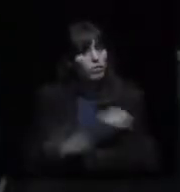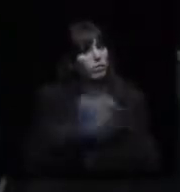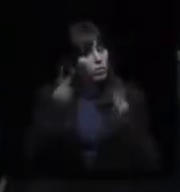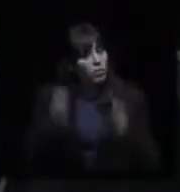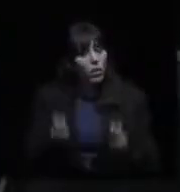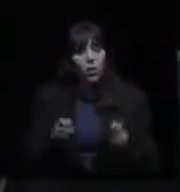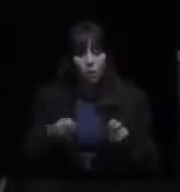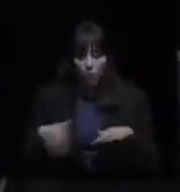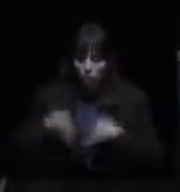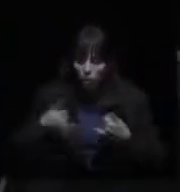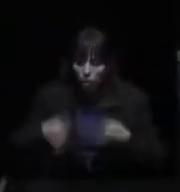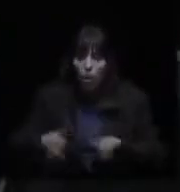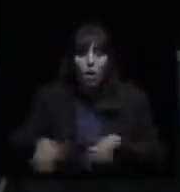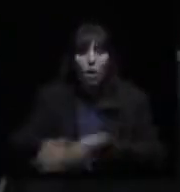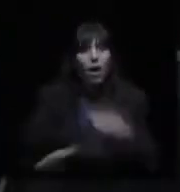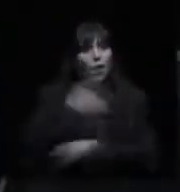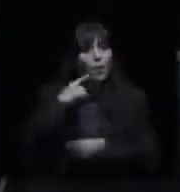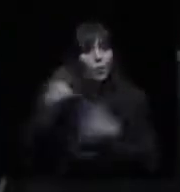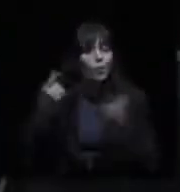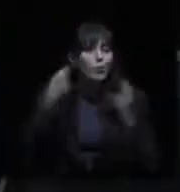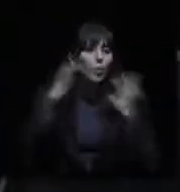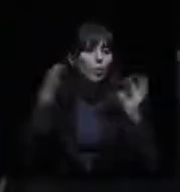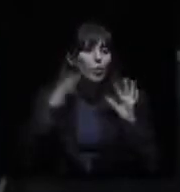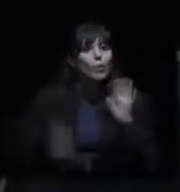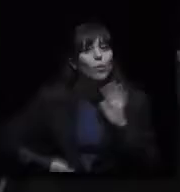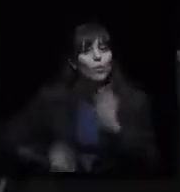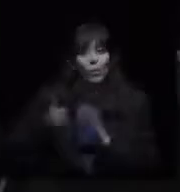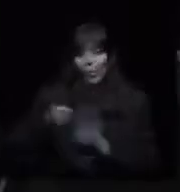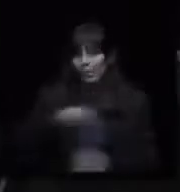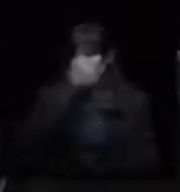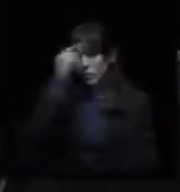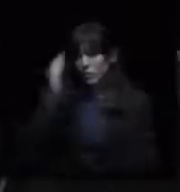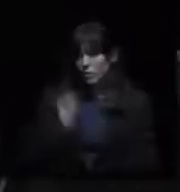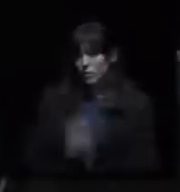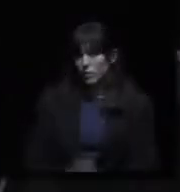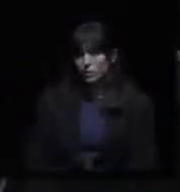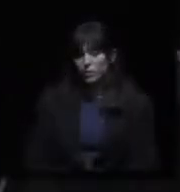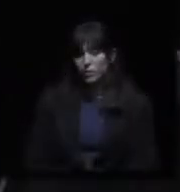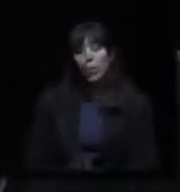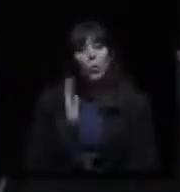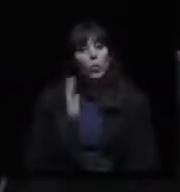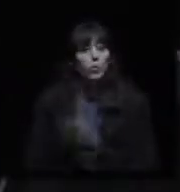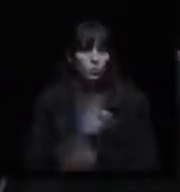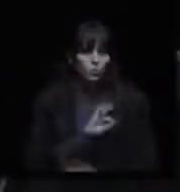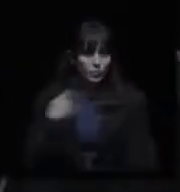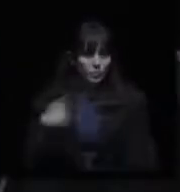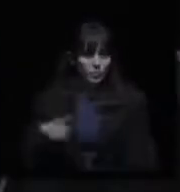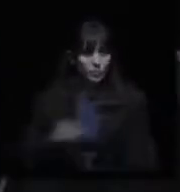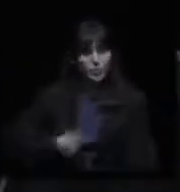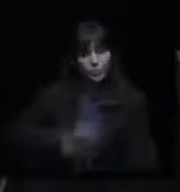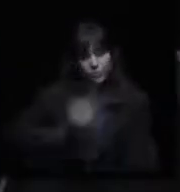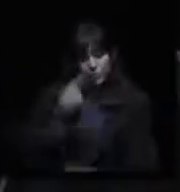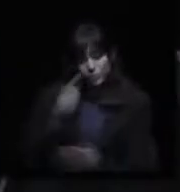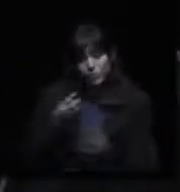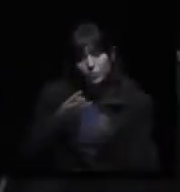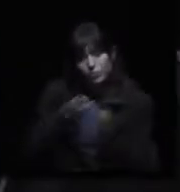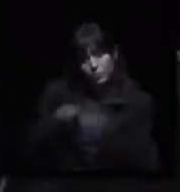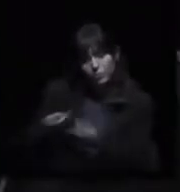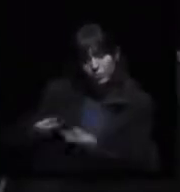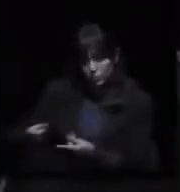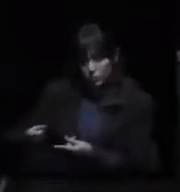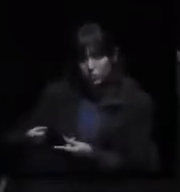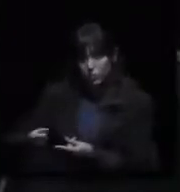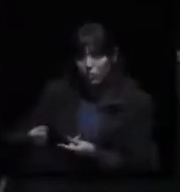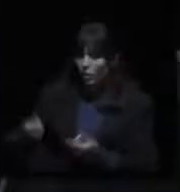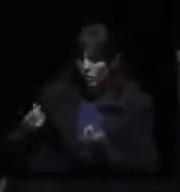nível de higiene, de espaço público ou de ruído. Portanto, e por fim, Sr. Presidente, estamos perante um orçamento com